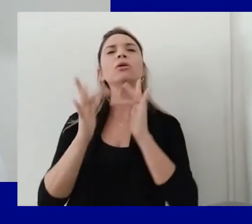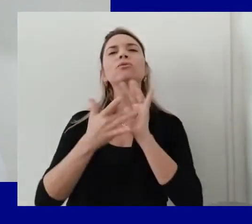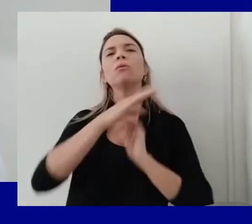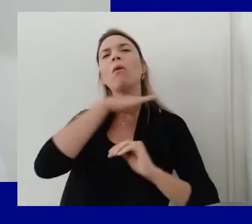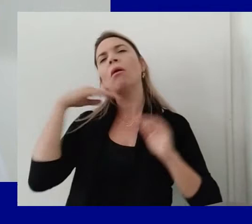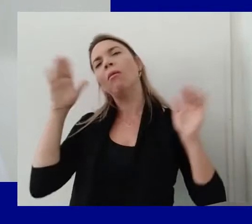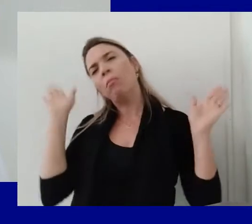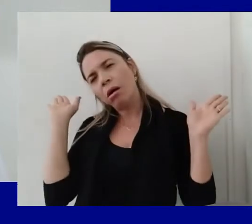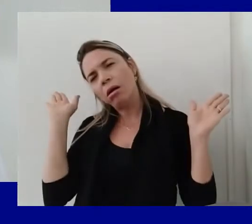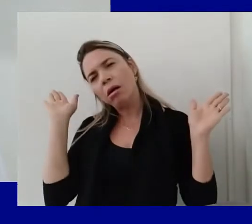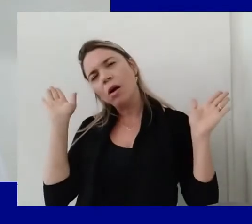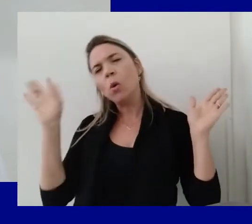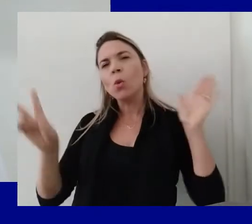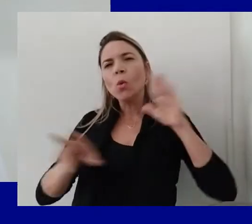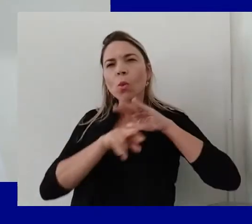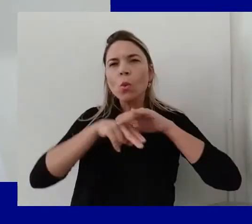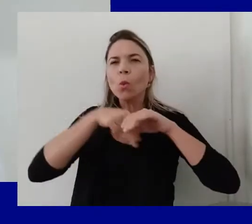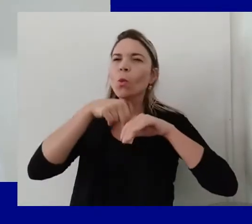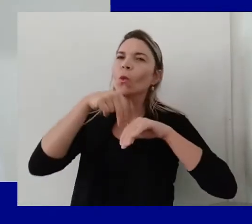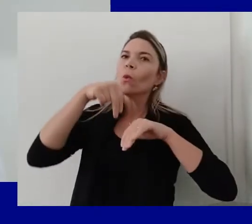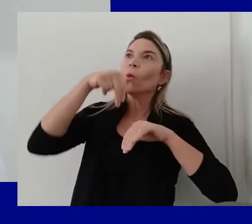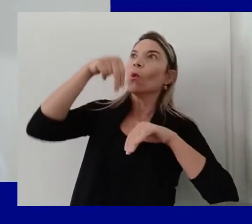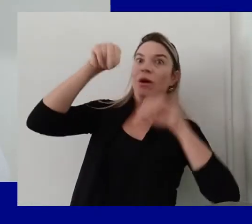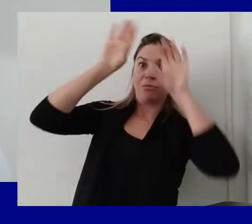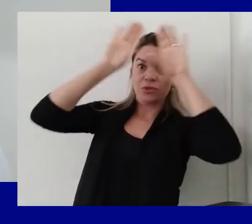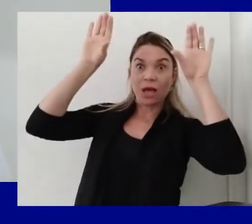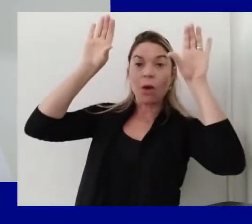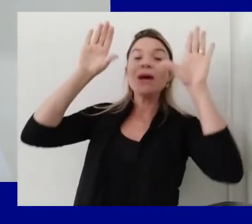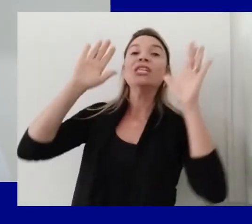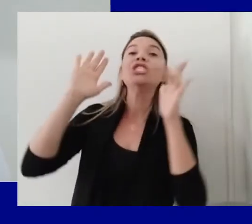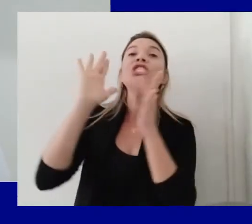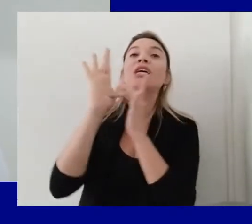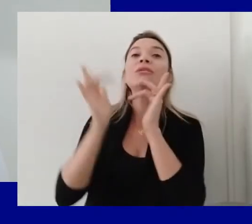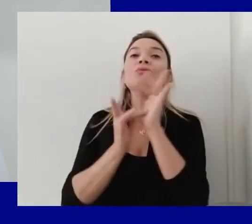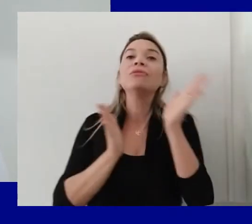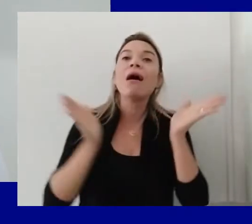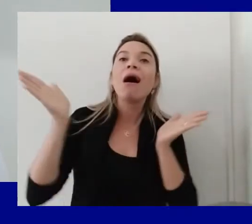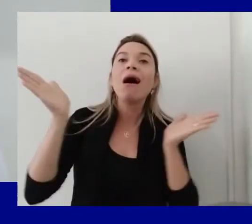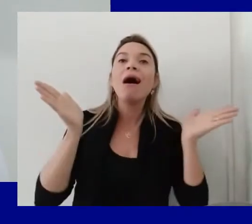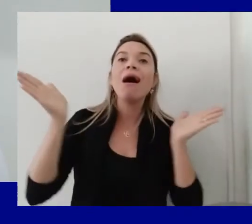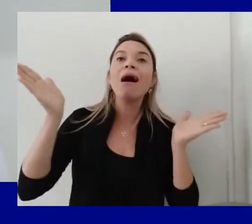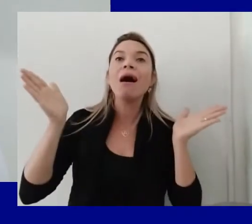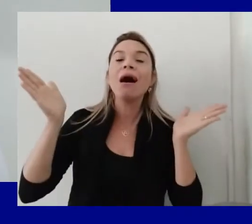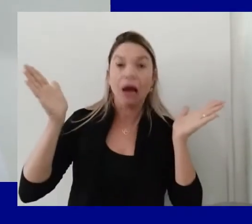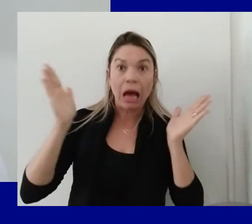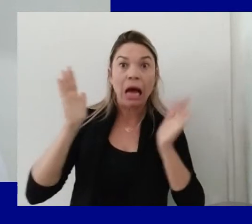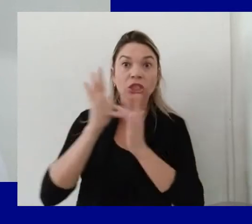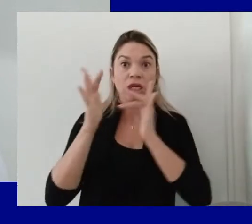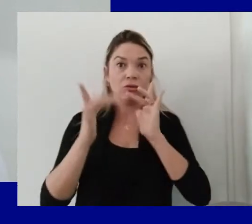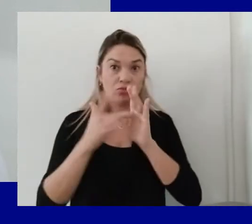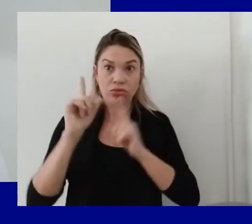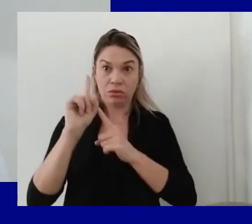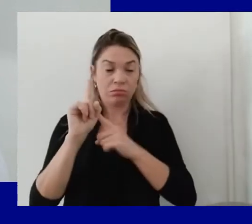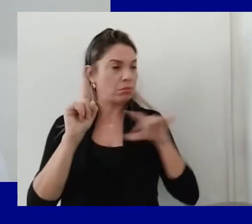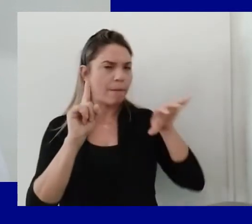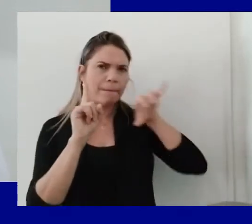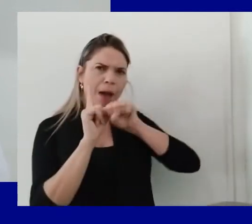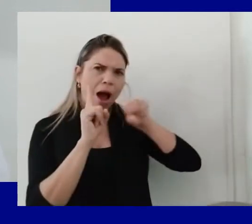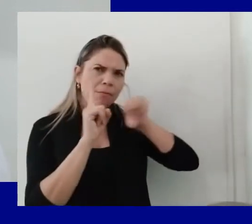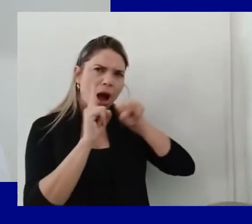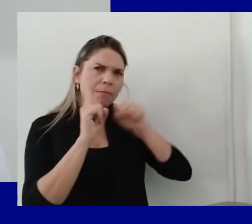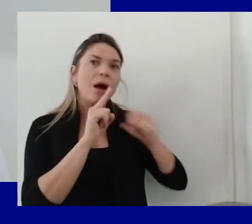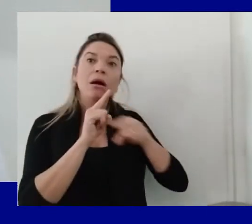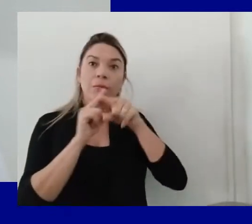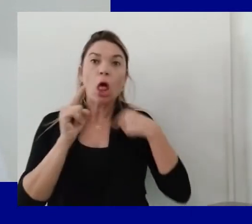então foi constituído como mediador da nova aliança. E é através do seu nome, ou seja, da